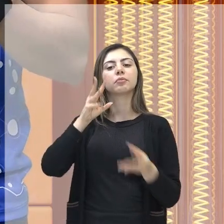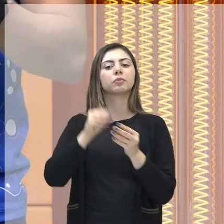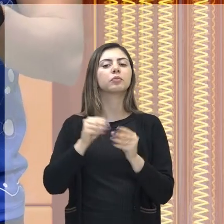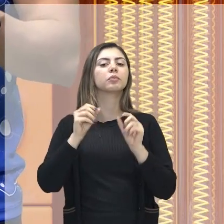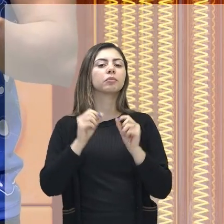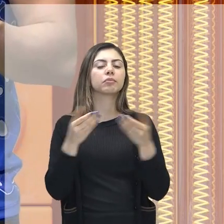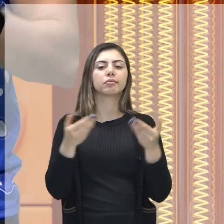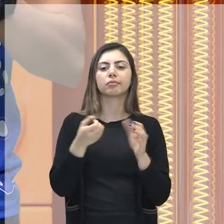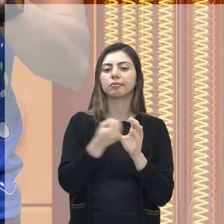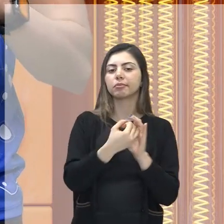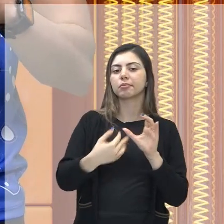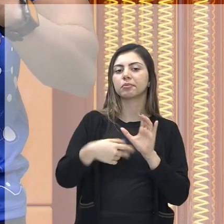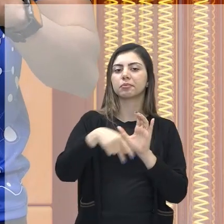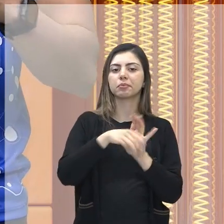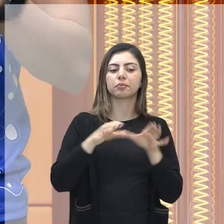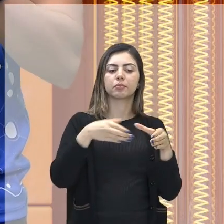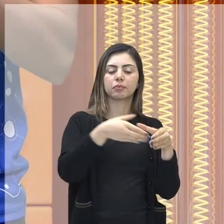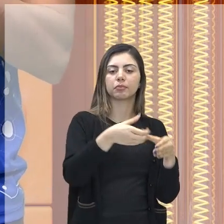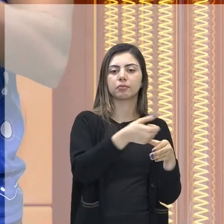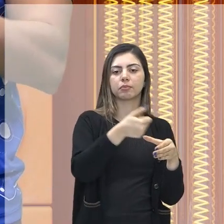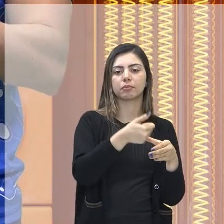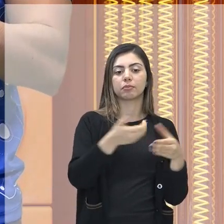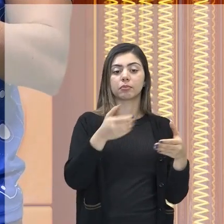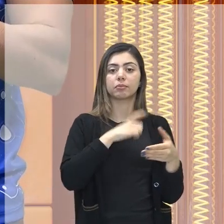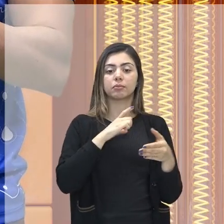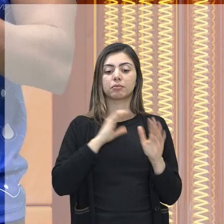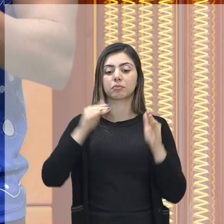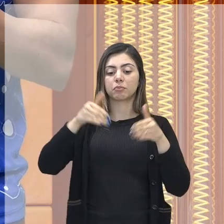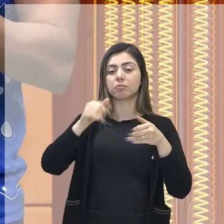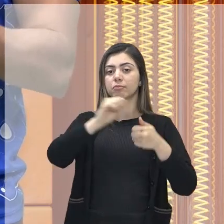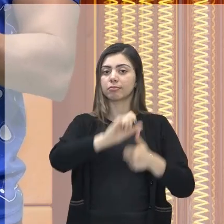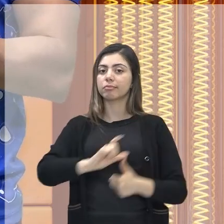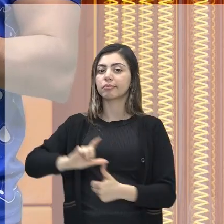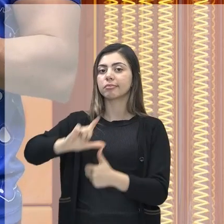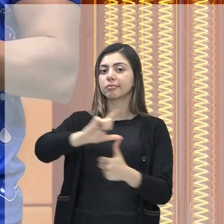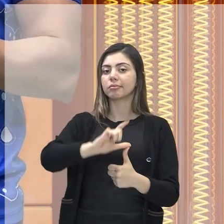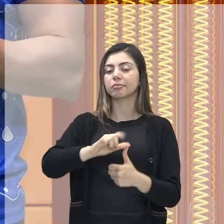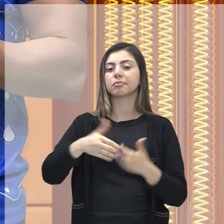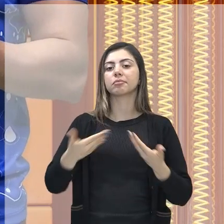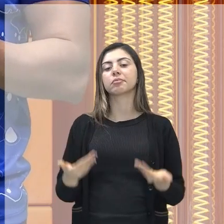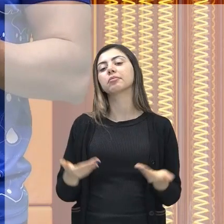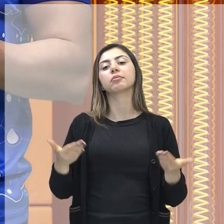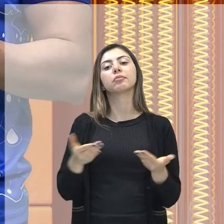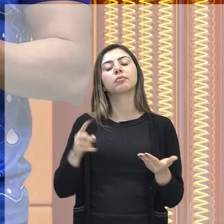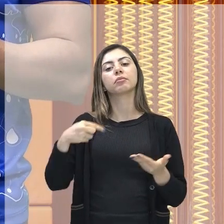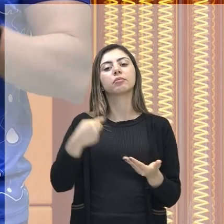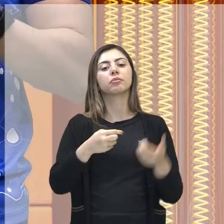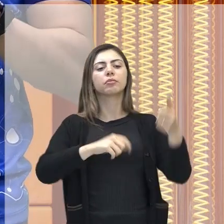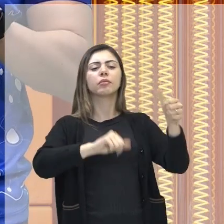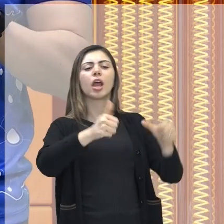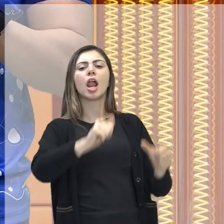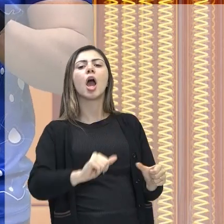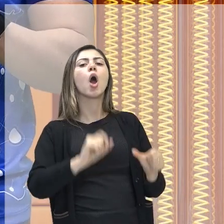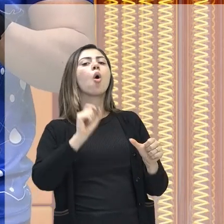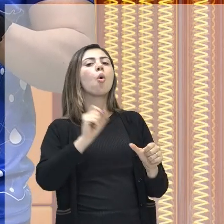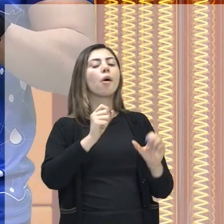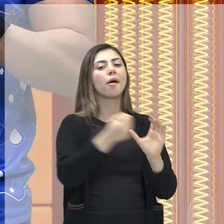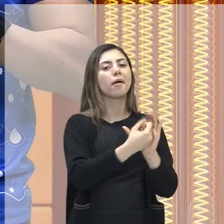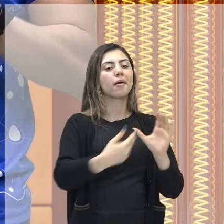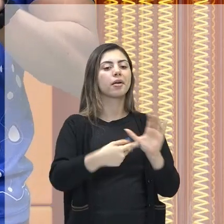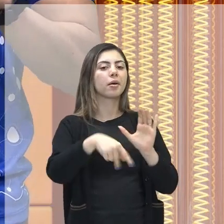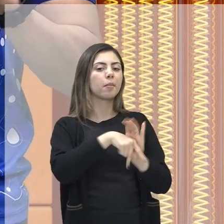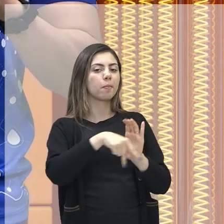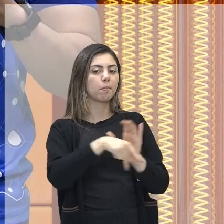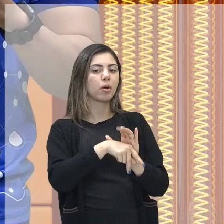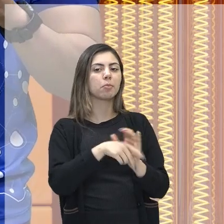as características do setor primário aqui na América Latina e, nesse primeiro momento, analisando ali as características da